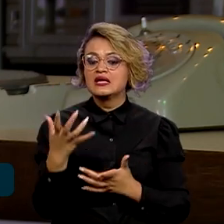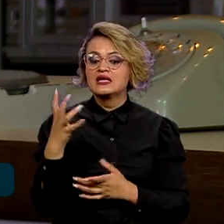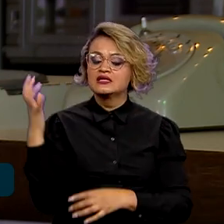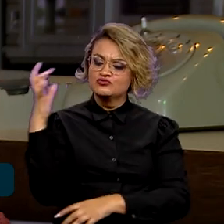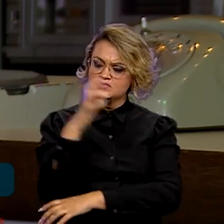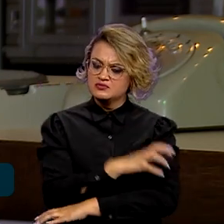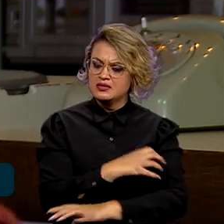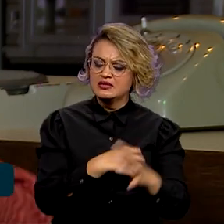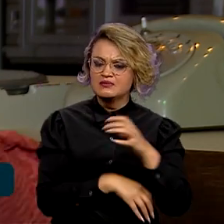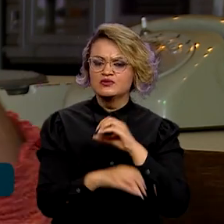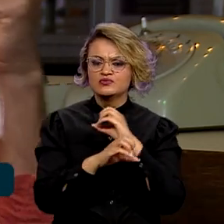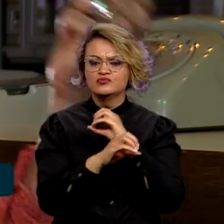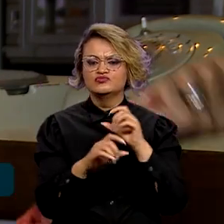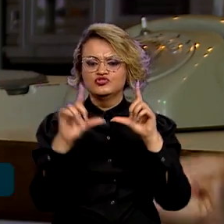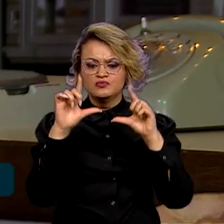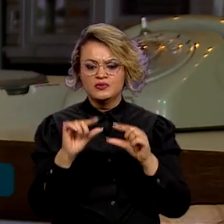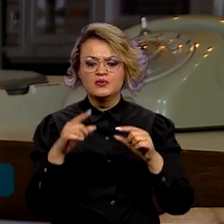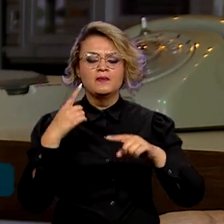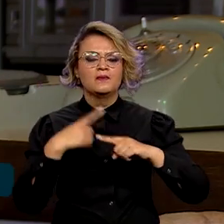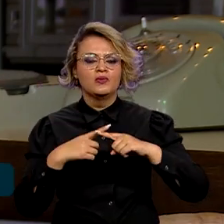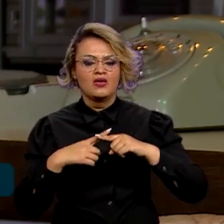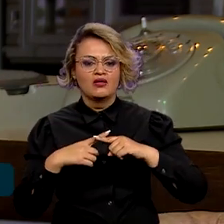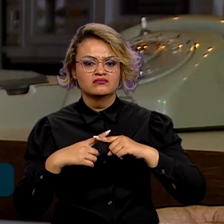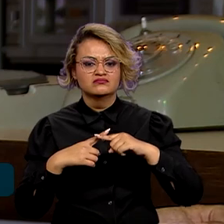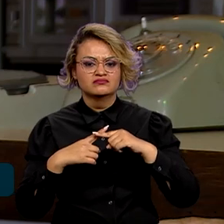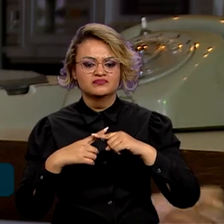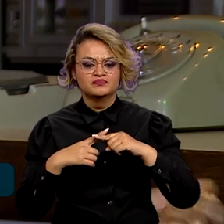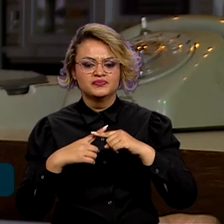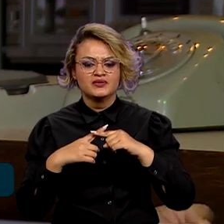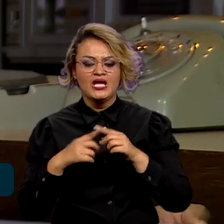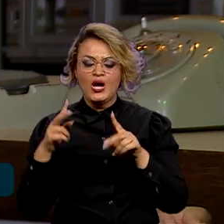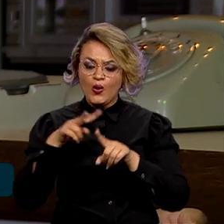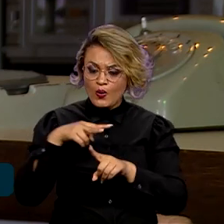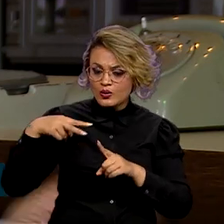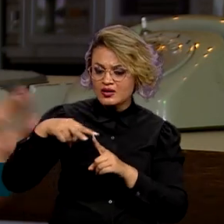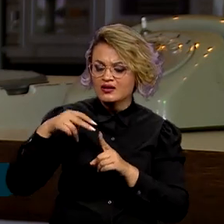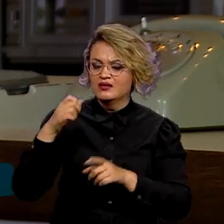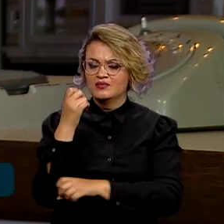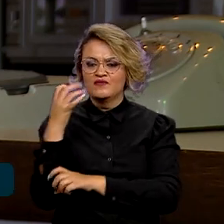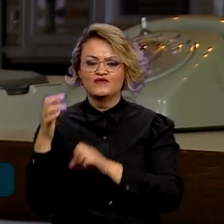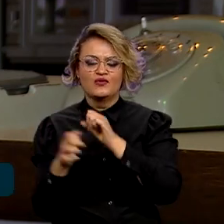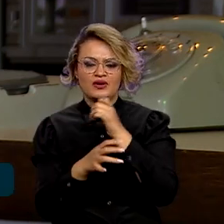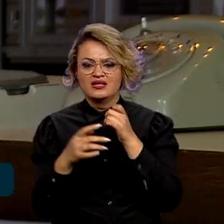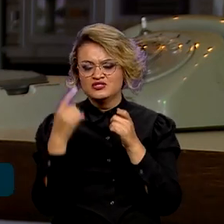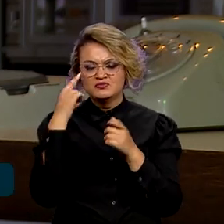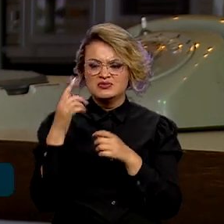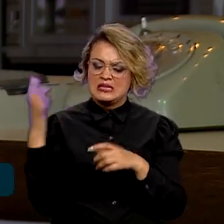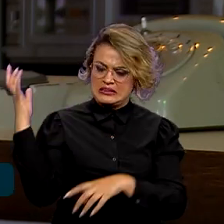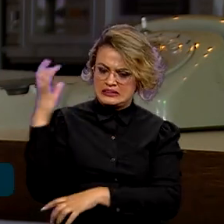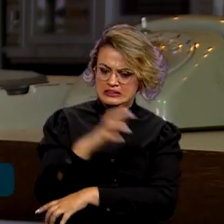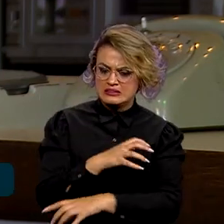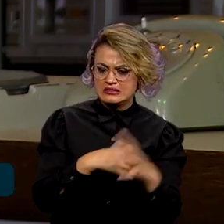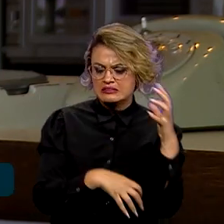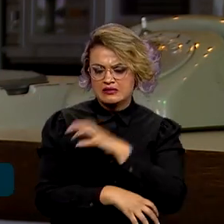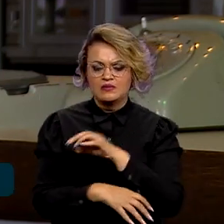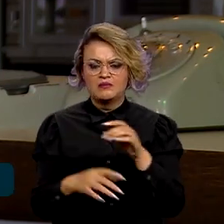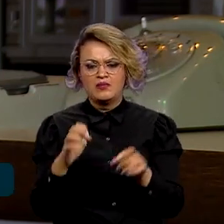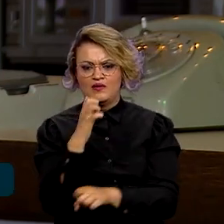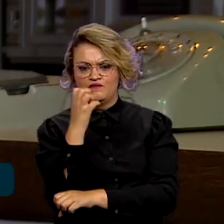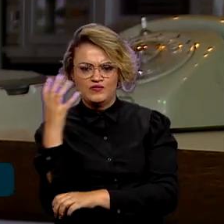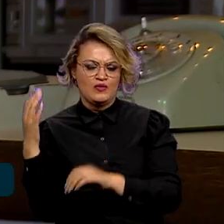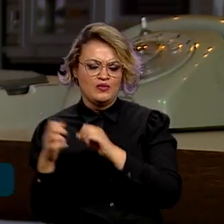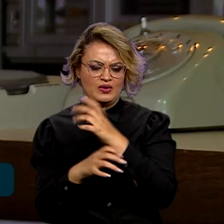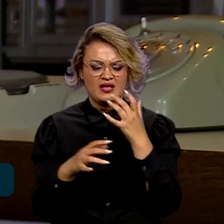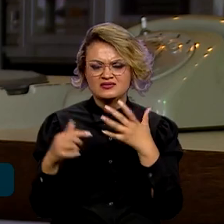desmatamento caia porque mudou a forma de olhar para a floresta. Em vez de derrubar a floresta para atividades que